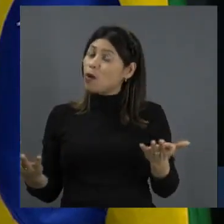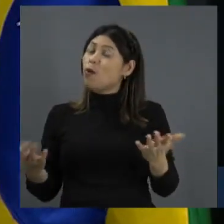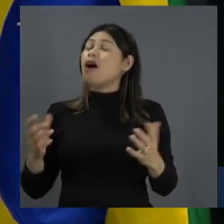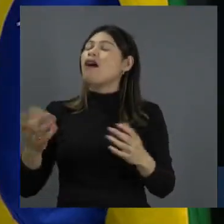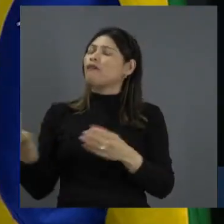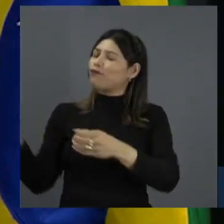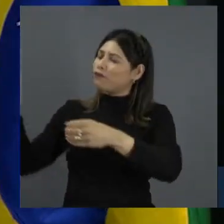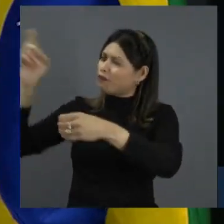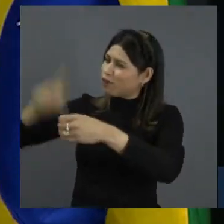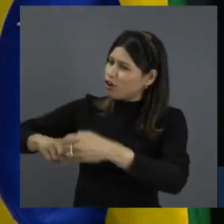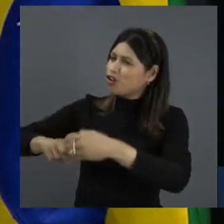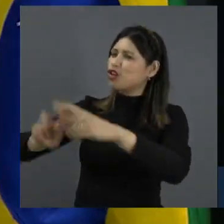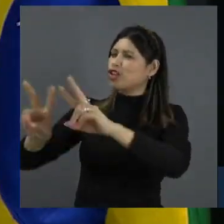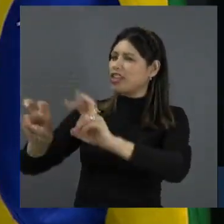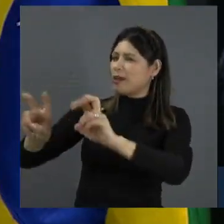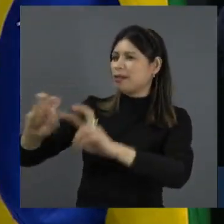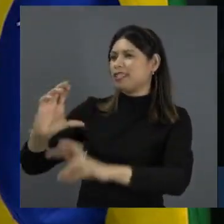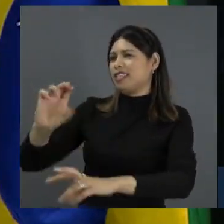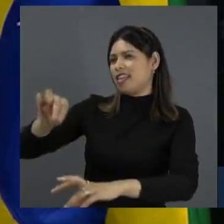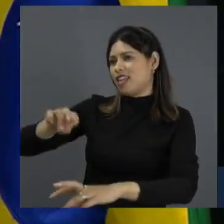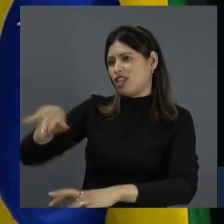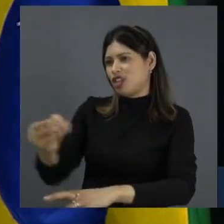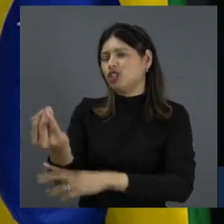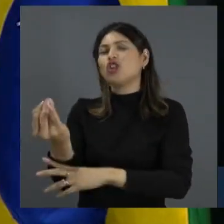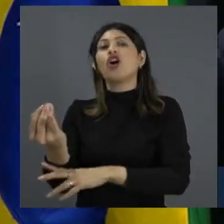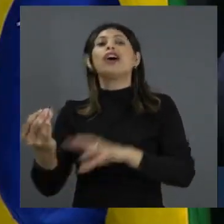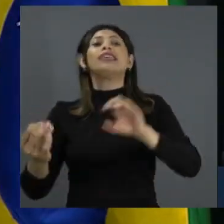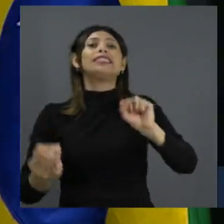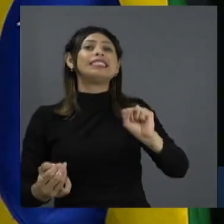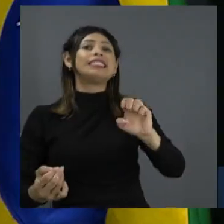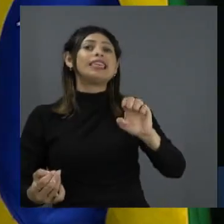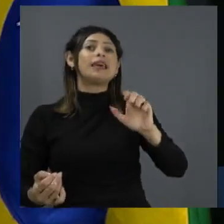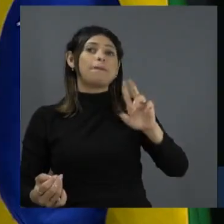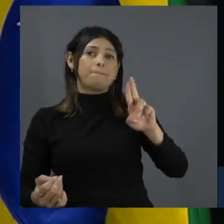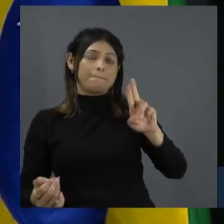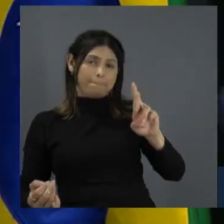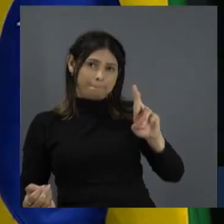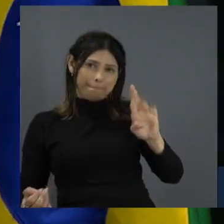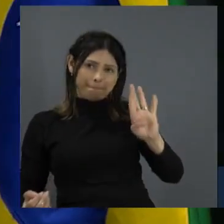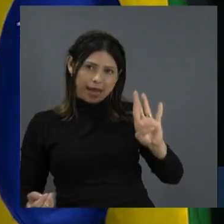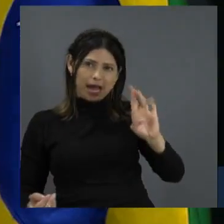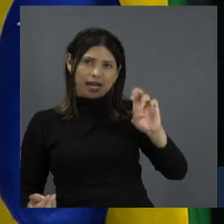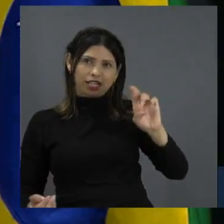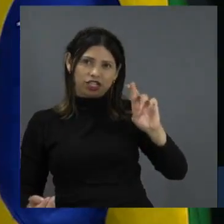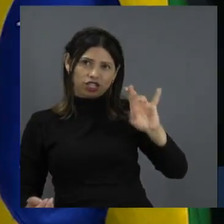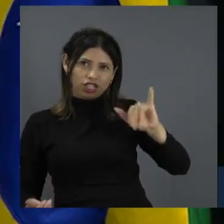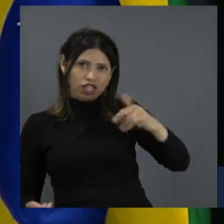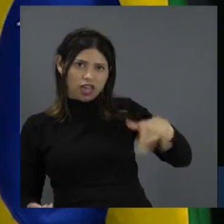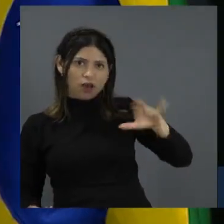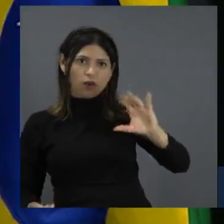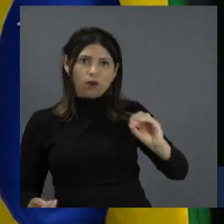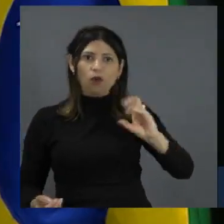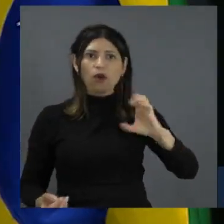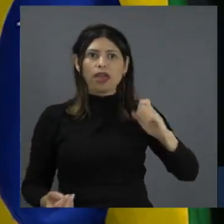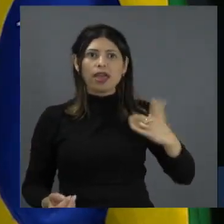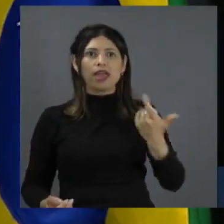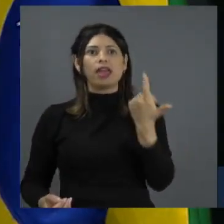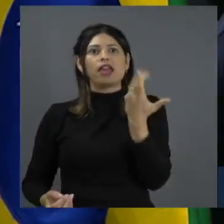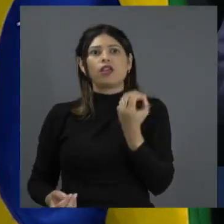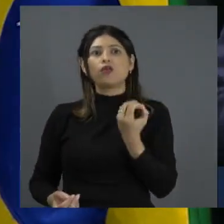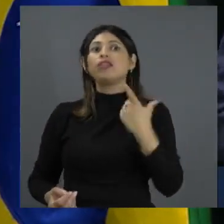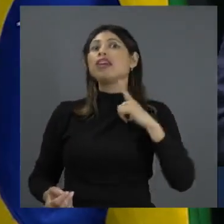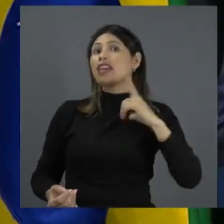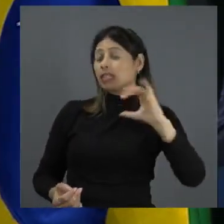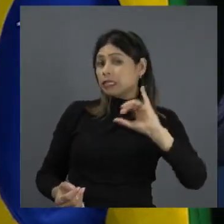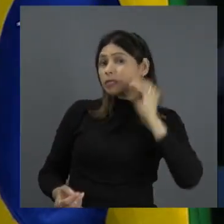CNJ, Sebastião Coelho, uma das poucas vozes do magistério brasileiro com